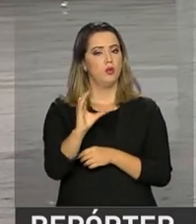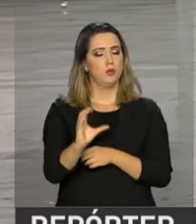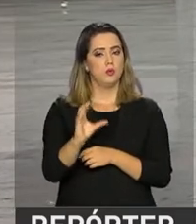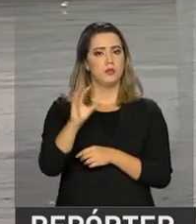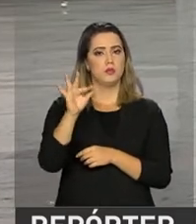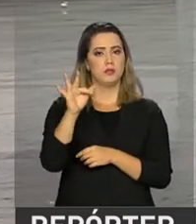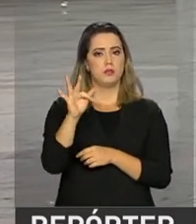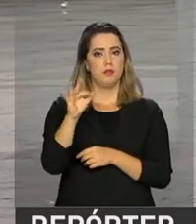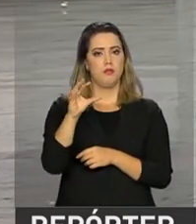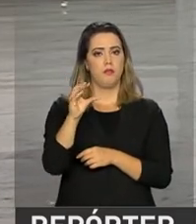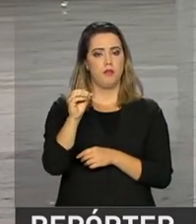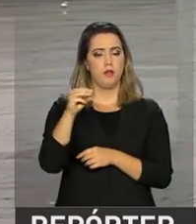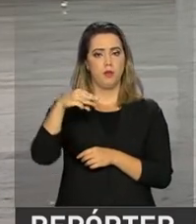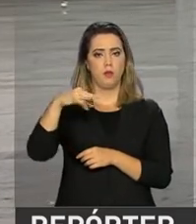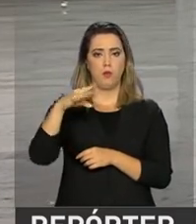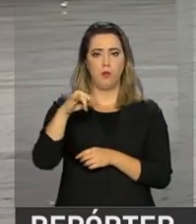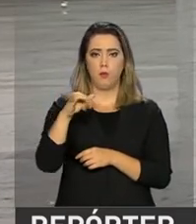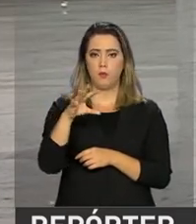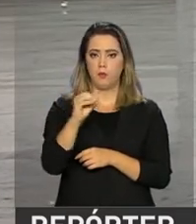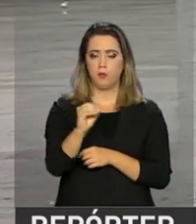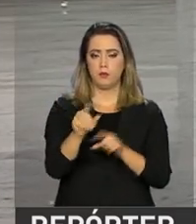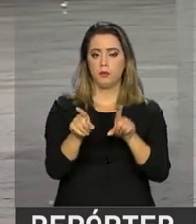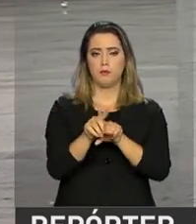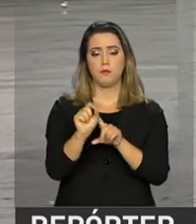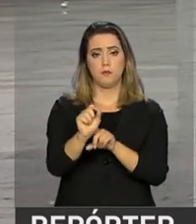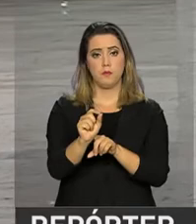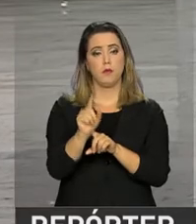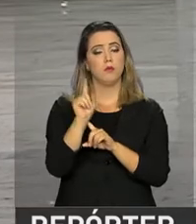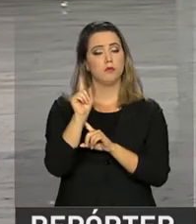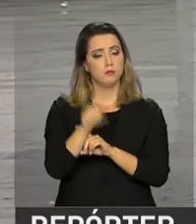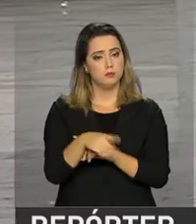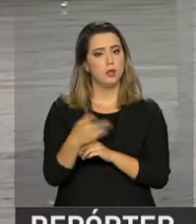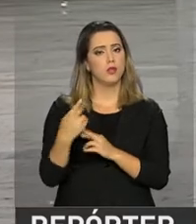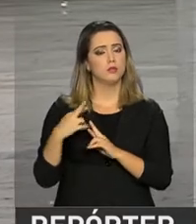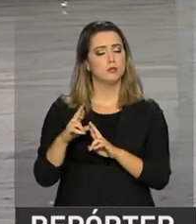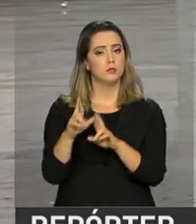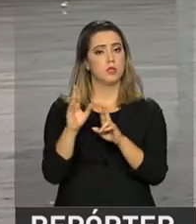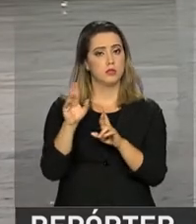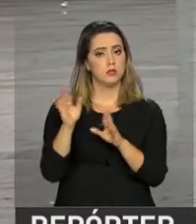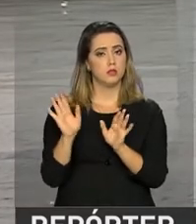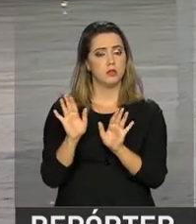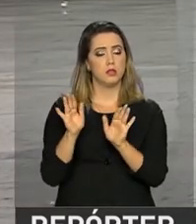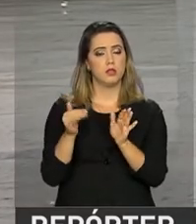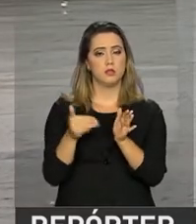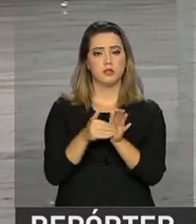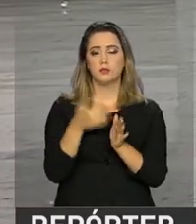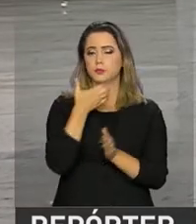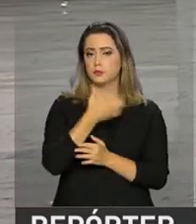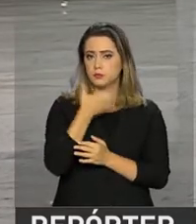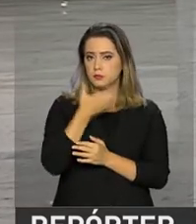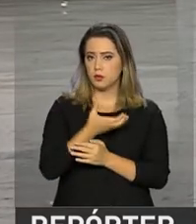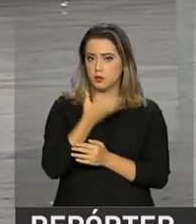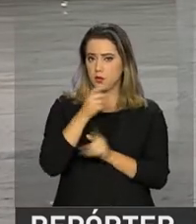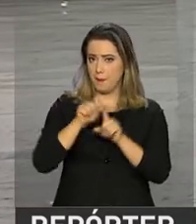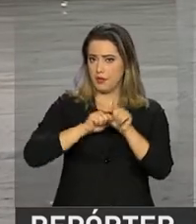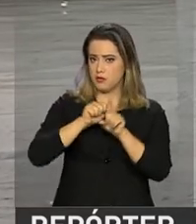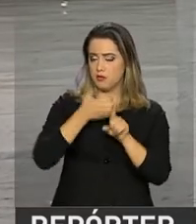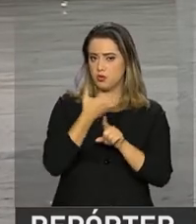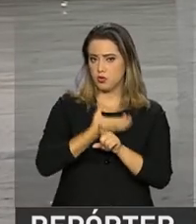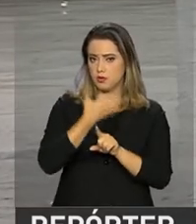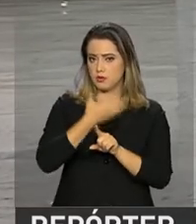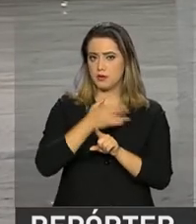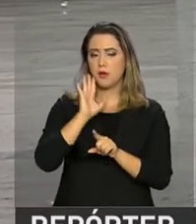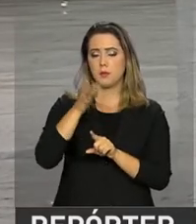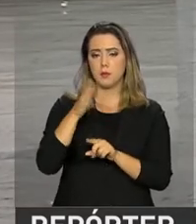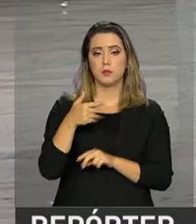serviços e turismo a cnc a expectativa é que até dezembro sejam gerados mais de